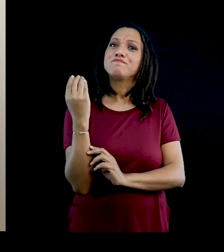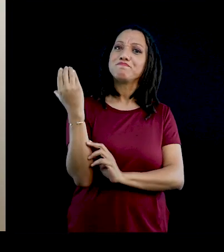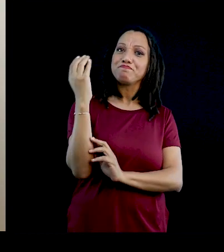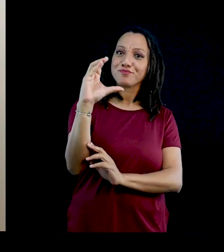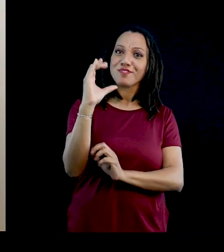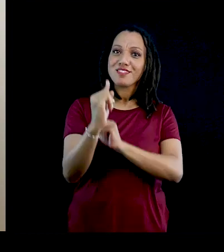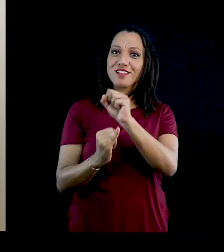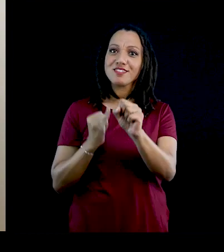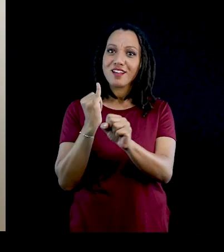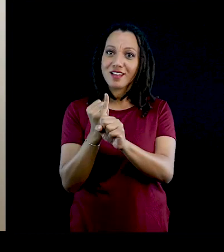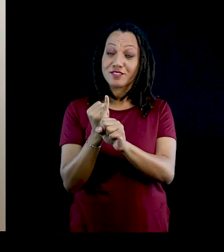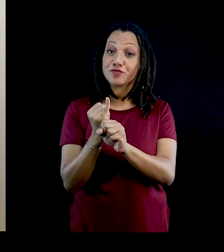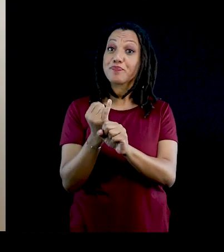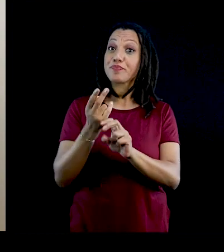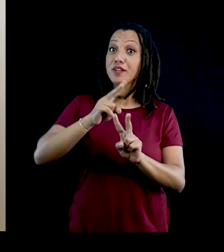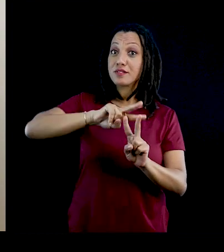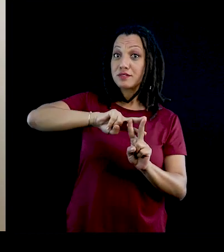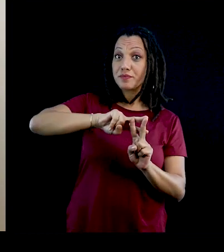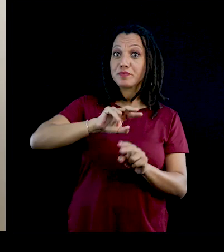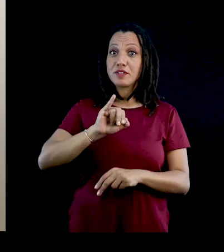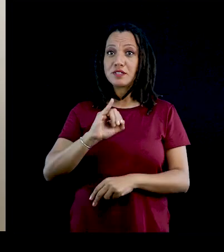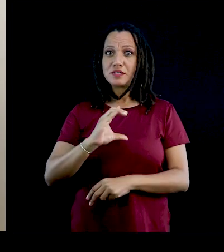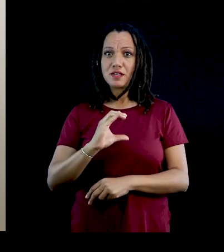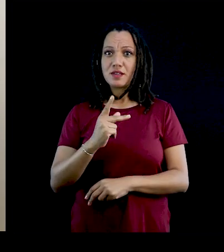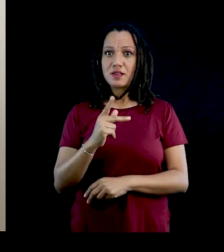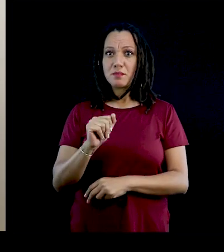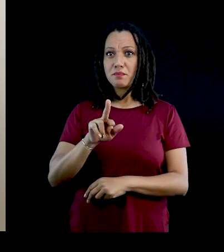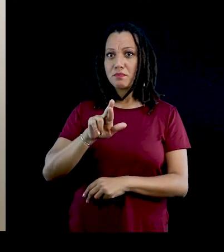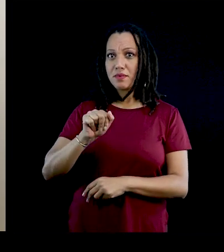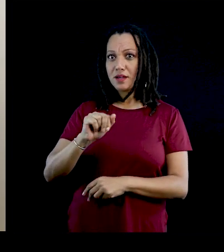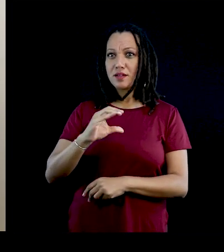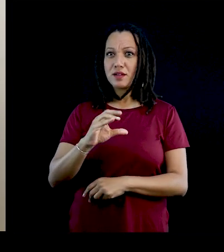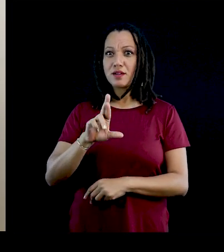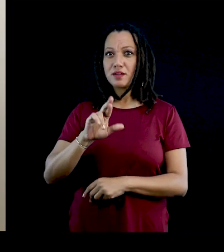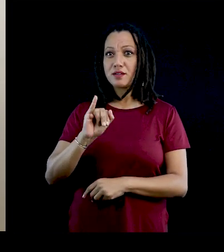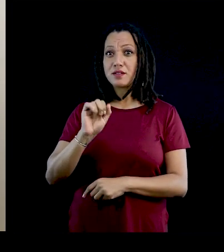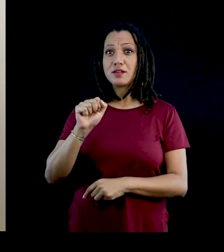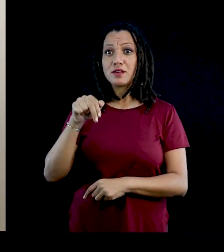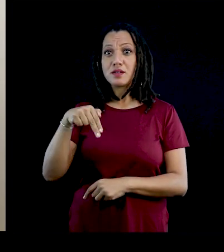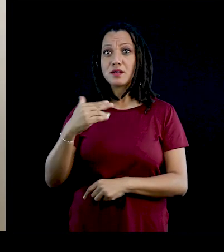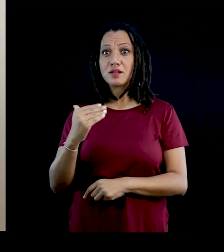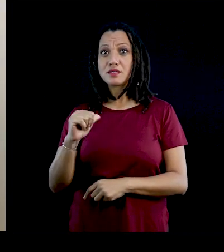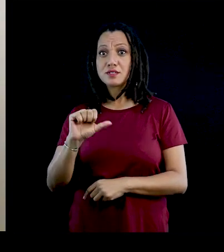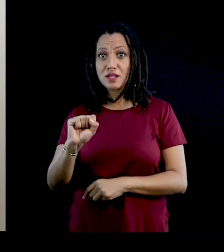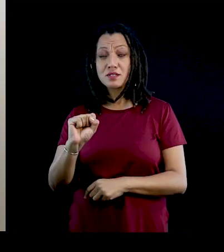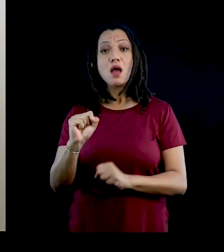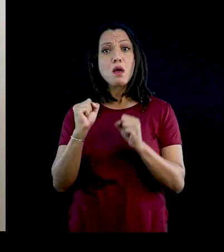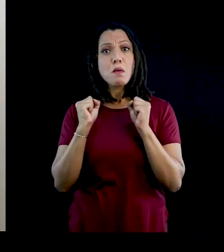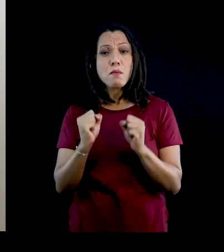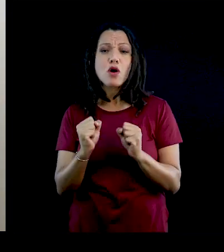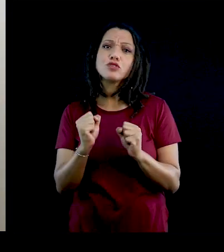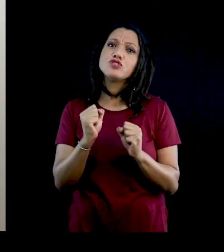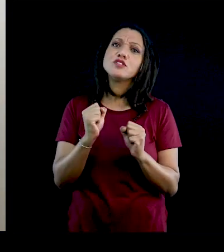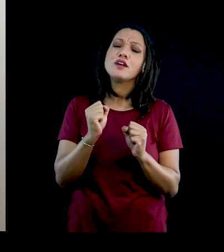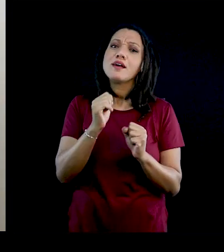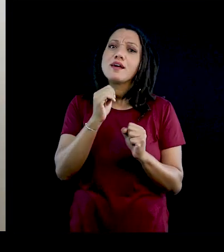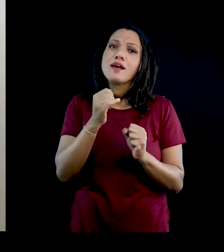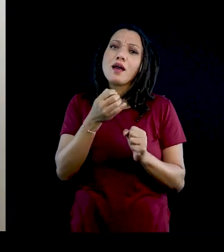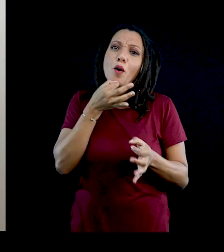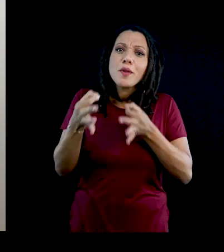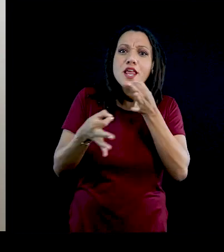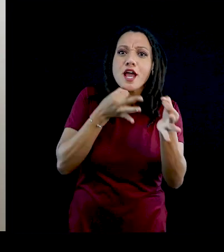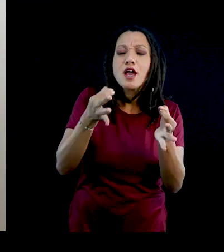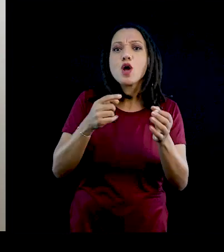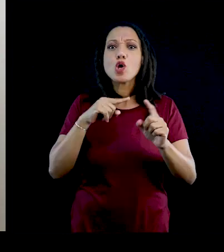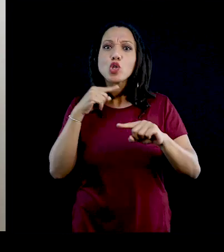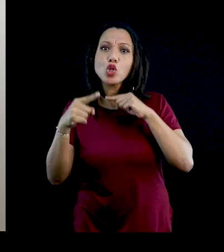pede para vocês colocarem a hashtag ICParaCrianças. E vocês podem também deixar dúvidas, comentários, sugestões